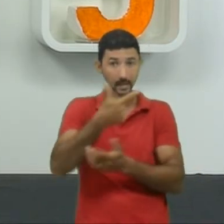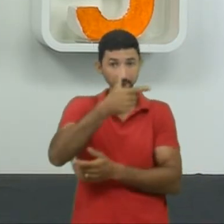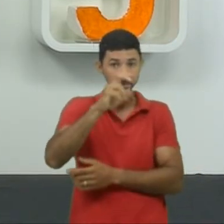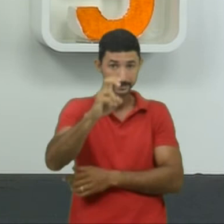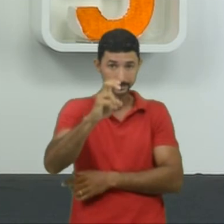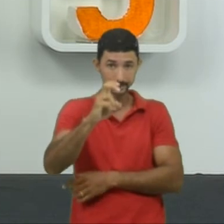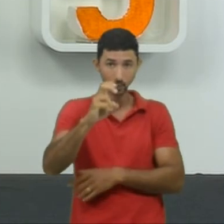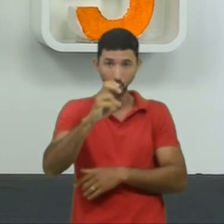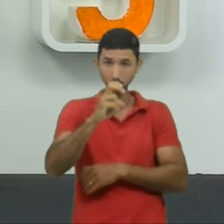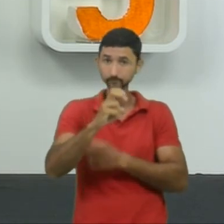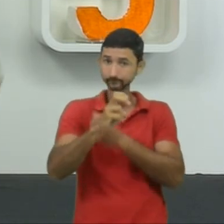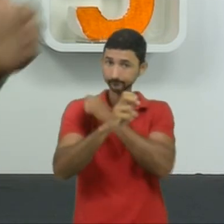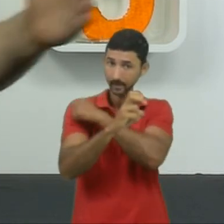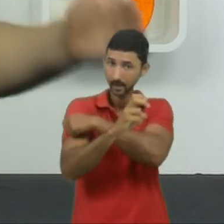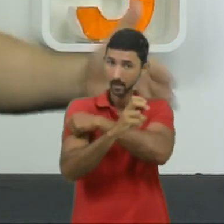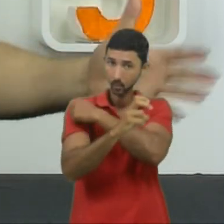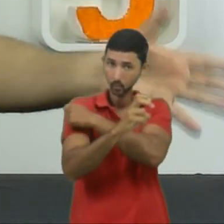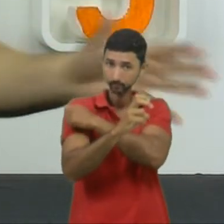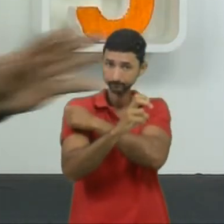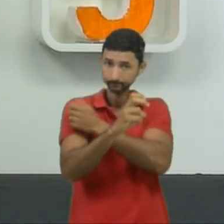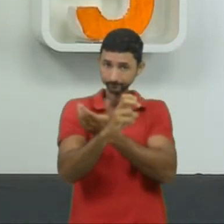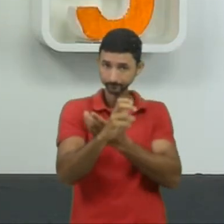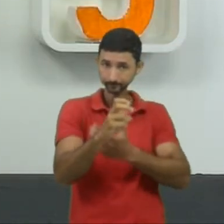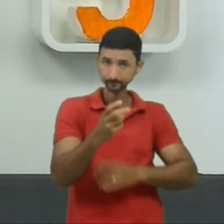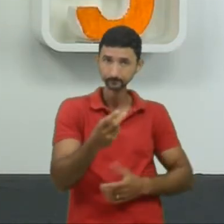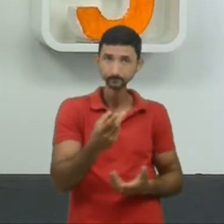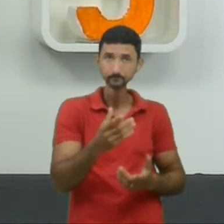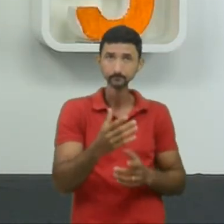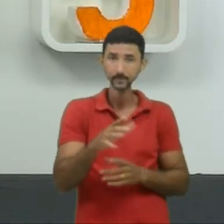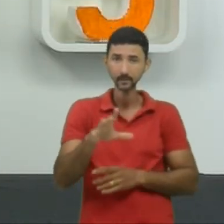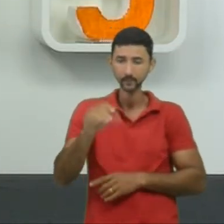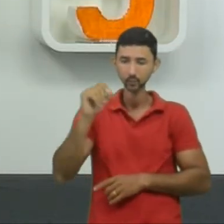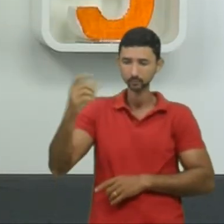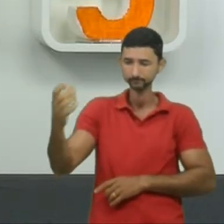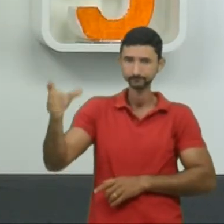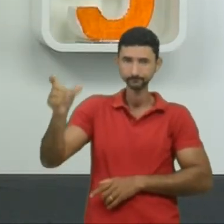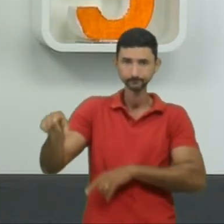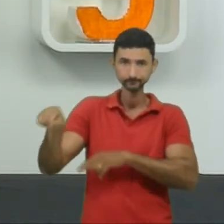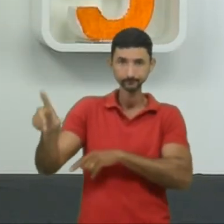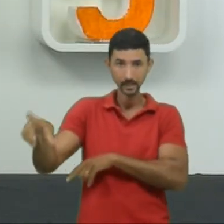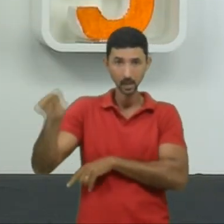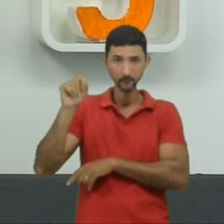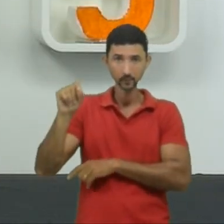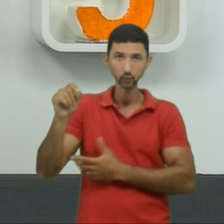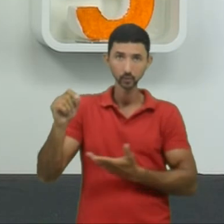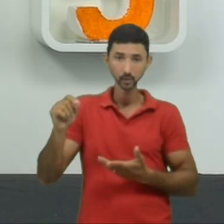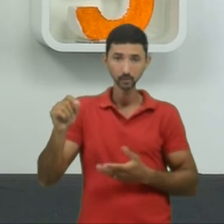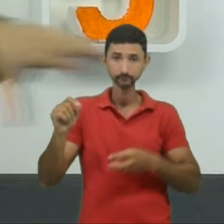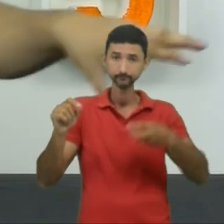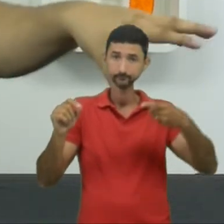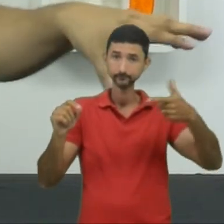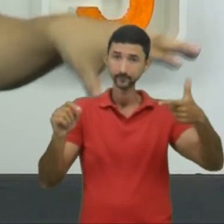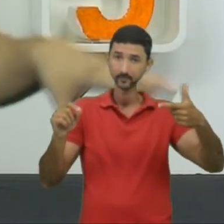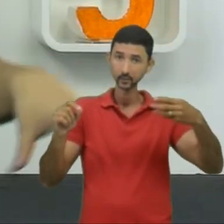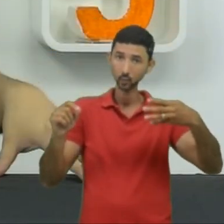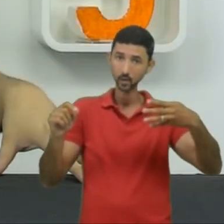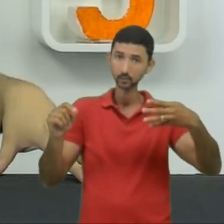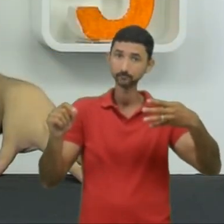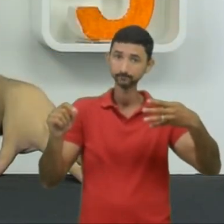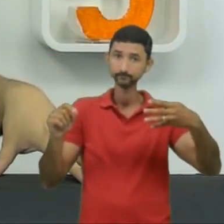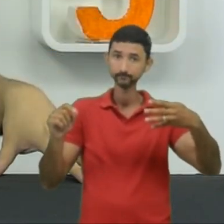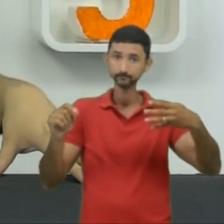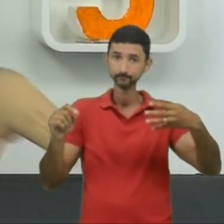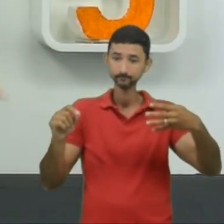25, certo? Aí, se eu escolher esse aqui, vão sobrar 24. Se